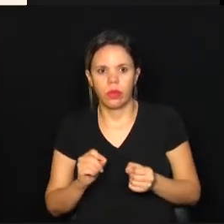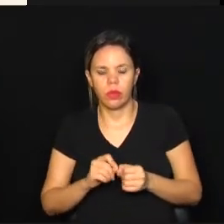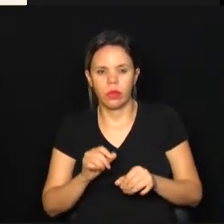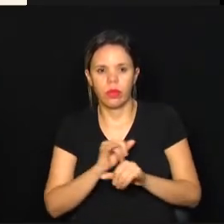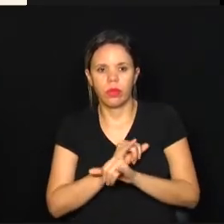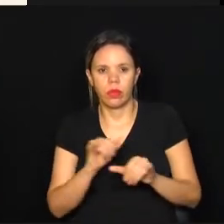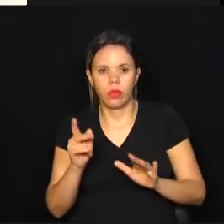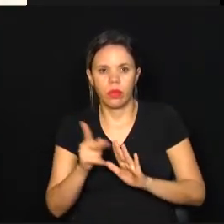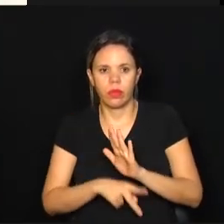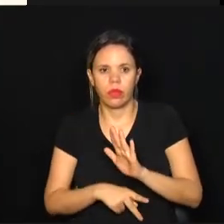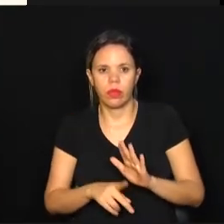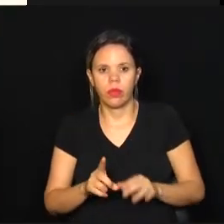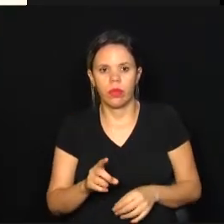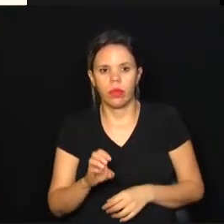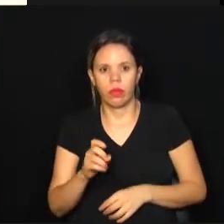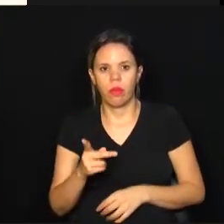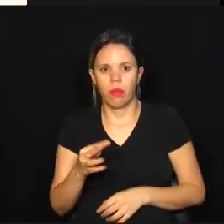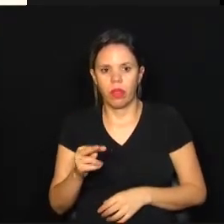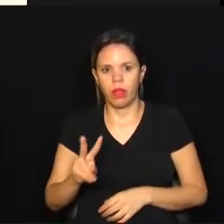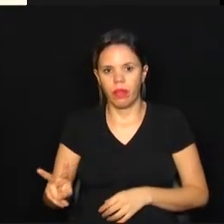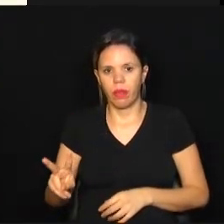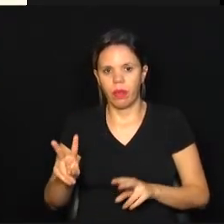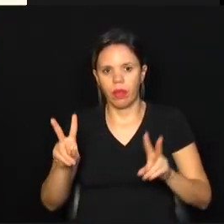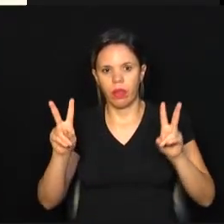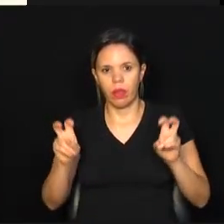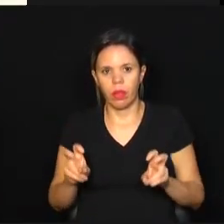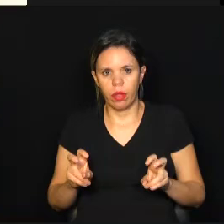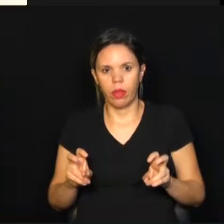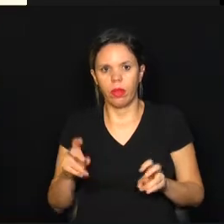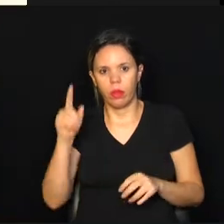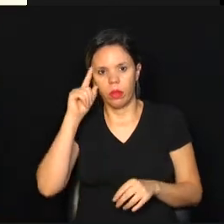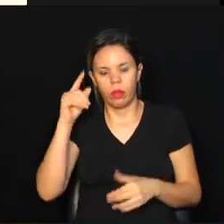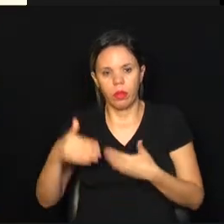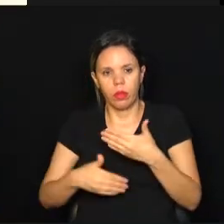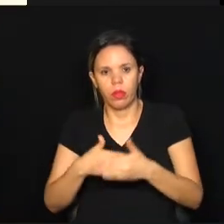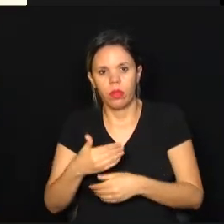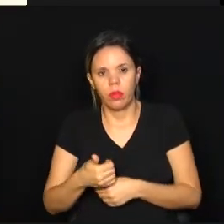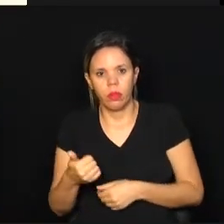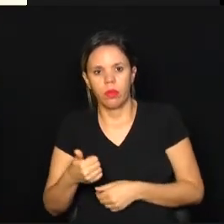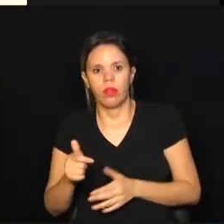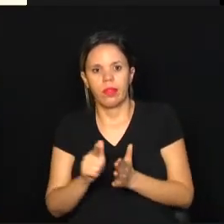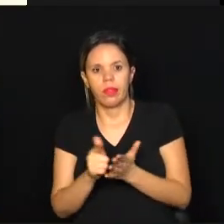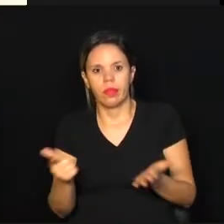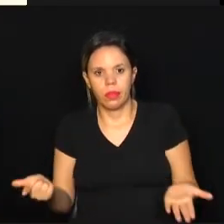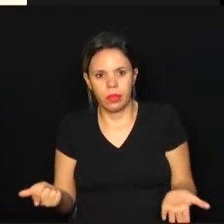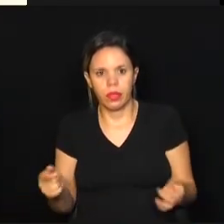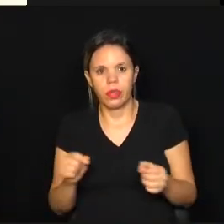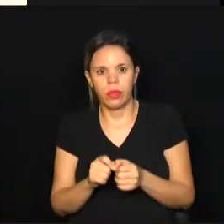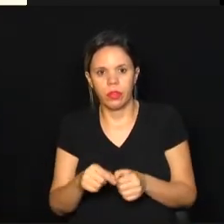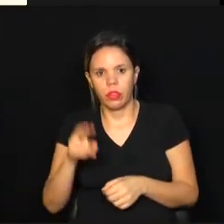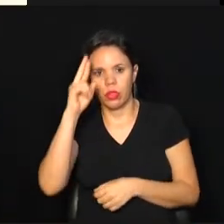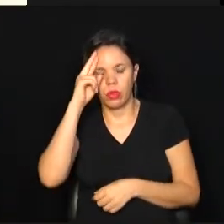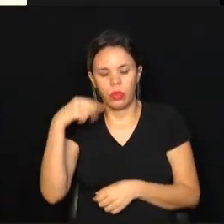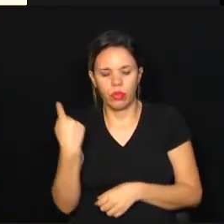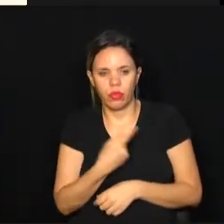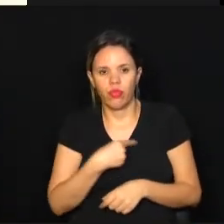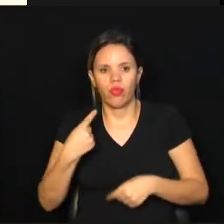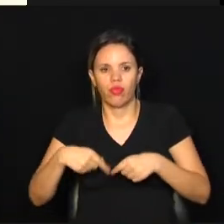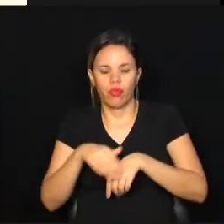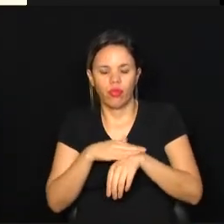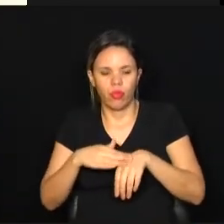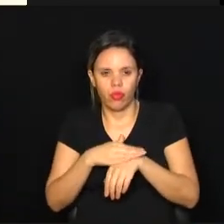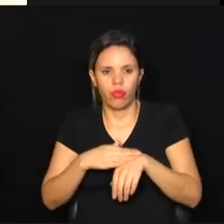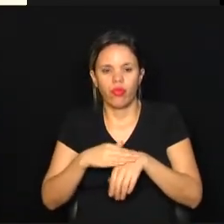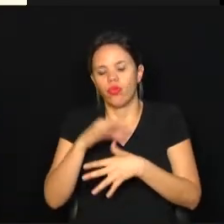divulgação do plano diretor na EPTV com cada tema por dia, né? No primeiro jornal, que foi ao meio-dia, a gente discutiu